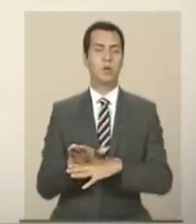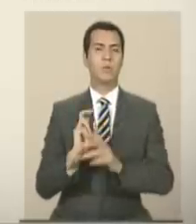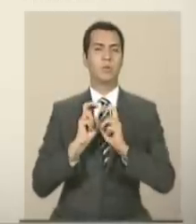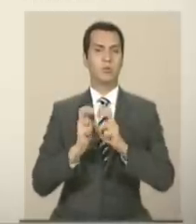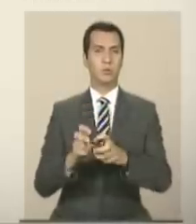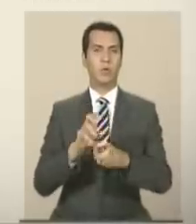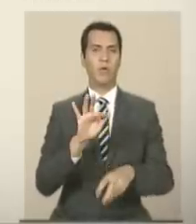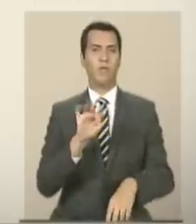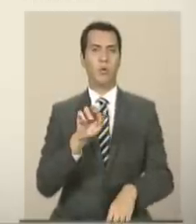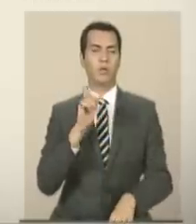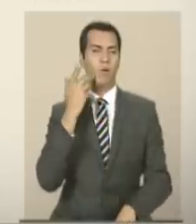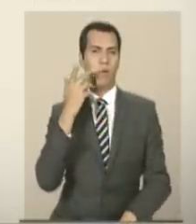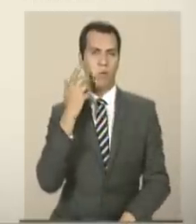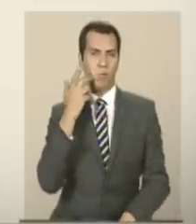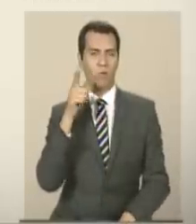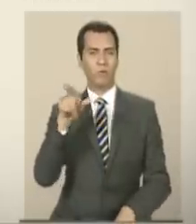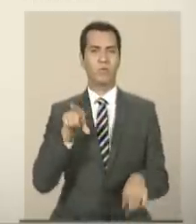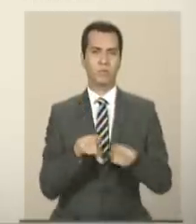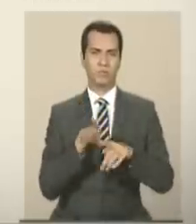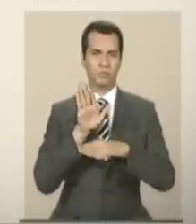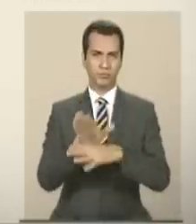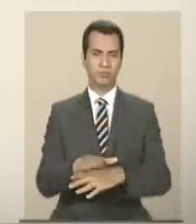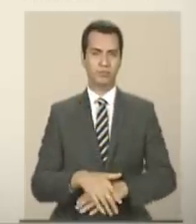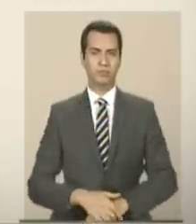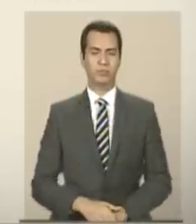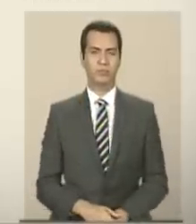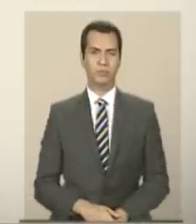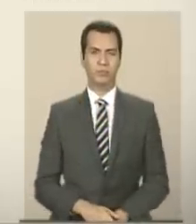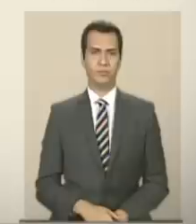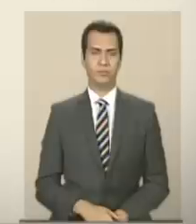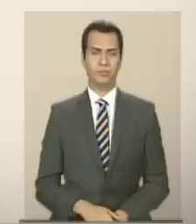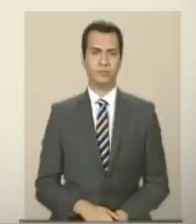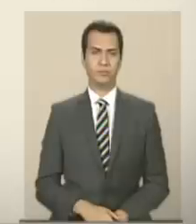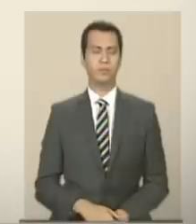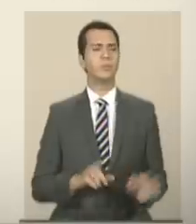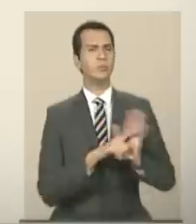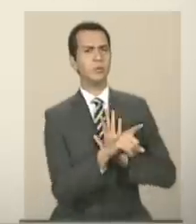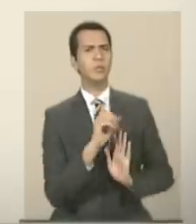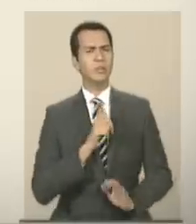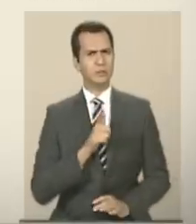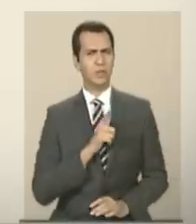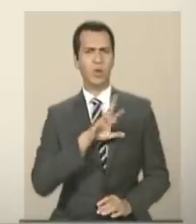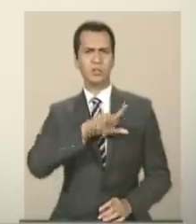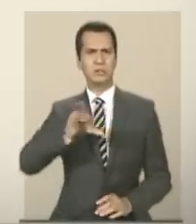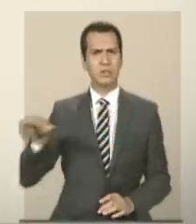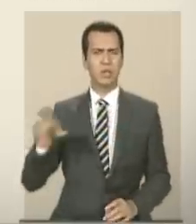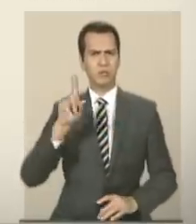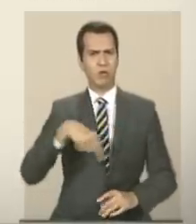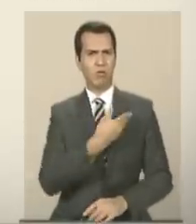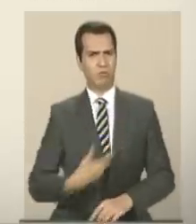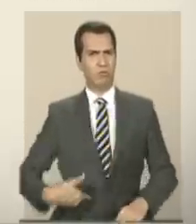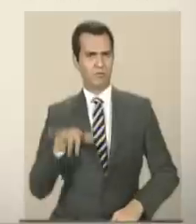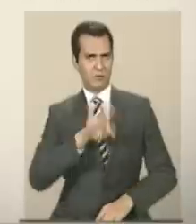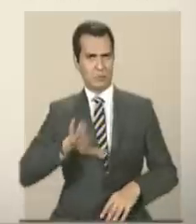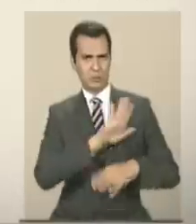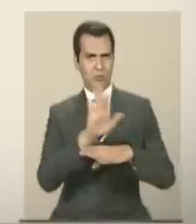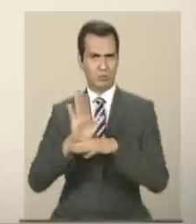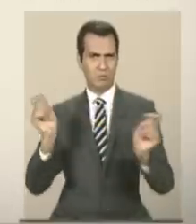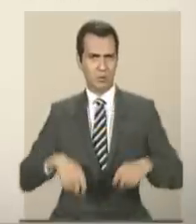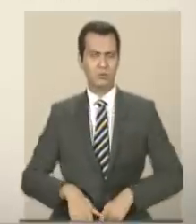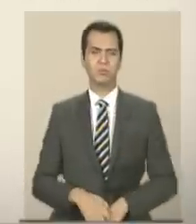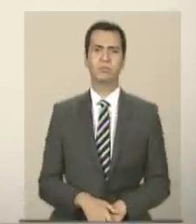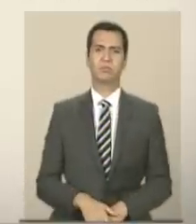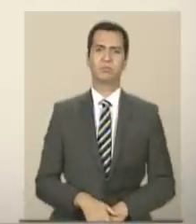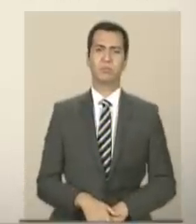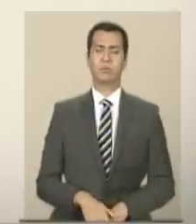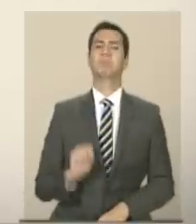Fortaleza. Além dos metrôs, há outros investimentos em transporte urbano que o governo federal poderá apoiar? Ah, sim, Luciano. Lá em Belo Horizonte,